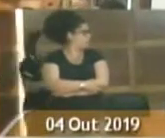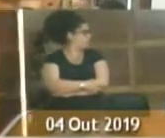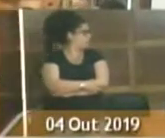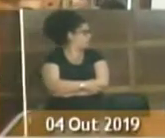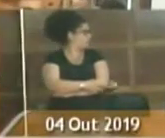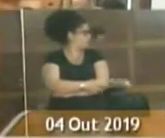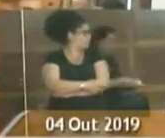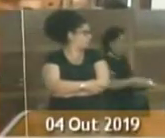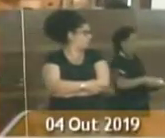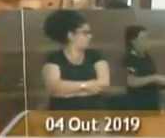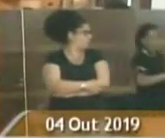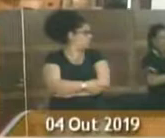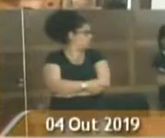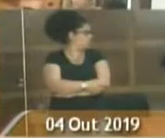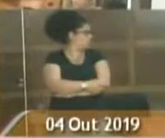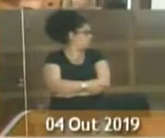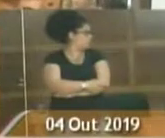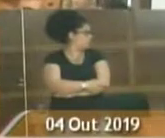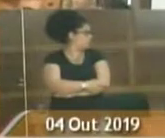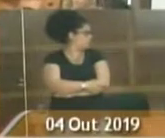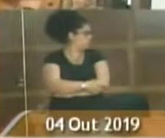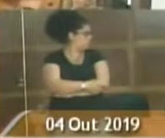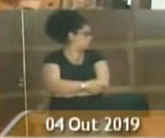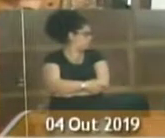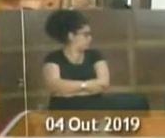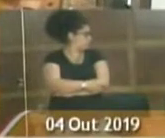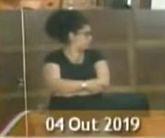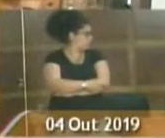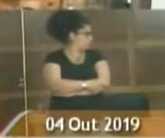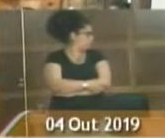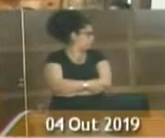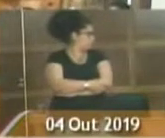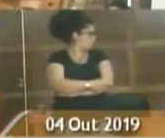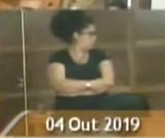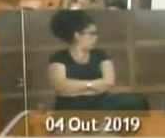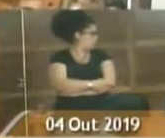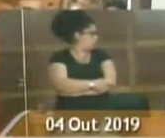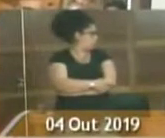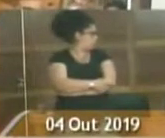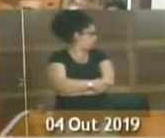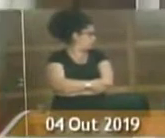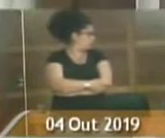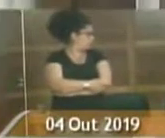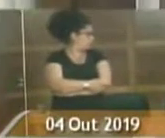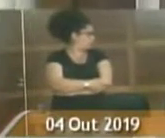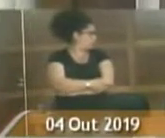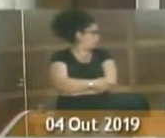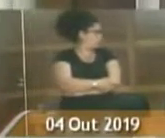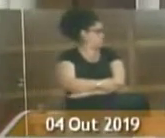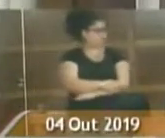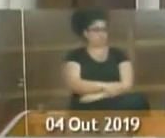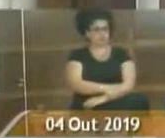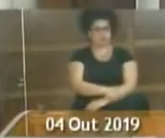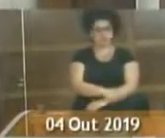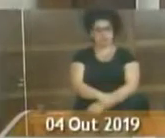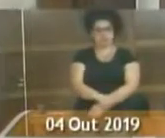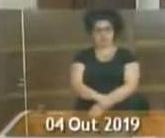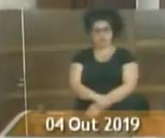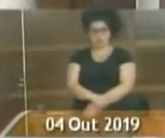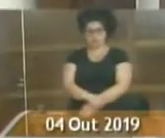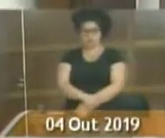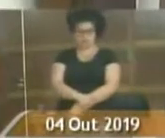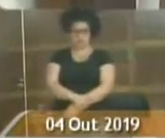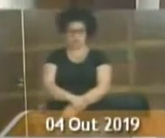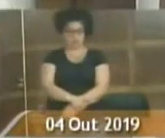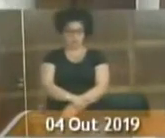Você tem mais doença? Ai, vou te convidar para um café à tarde no meu consultório. Quer? Depois a gente conversa, que é muita doença, hein? Depois a tia Jane